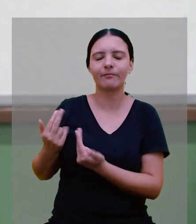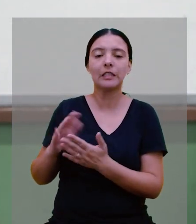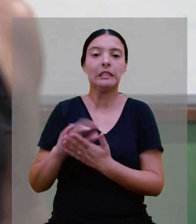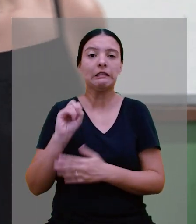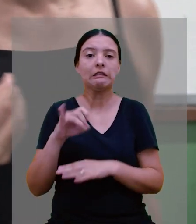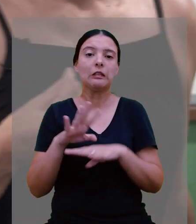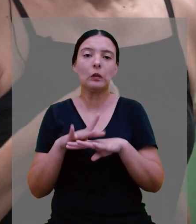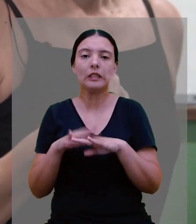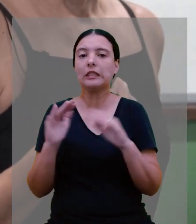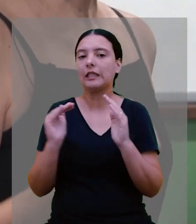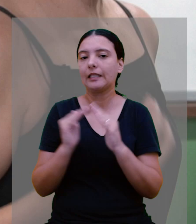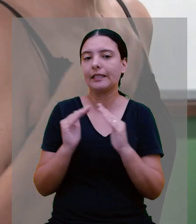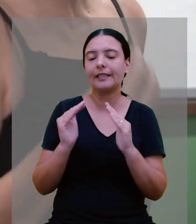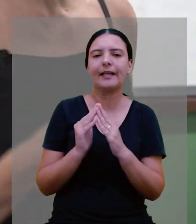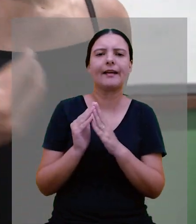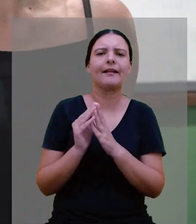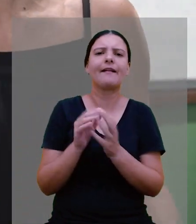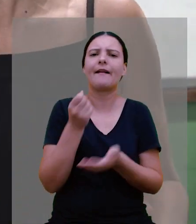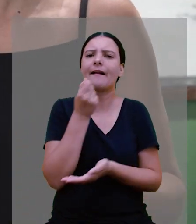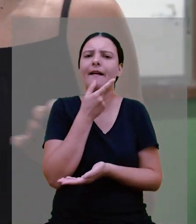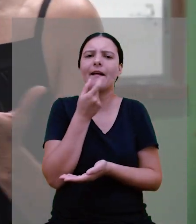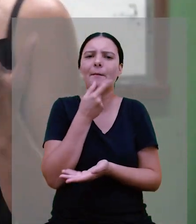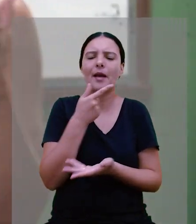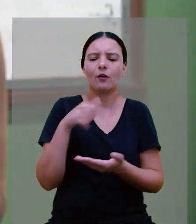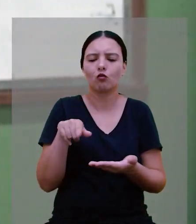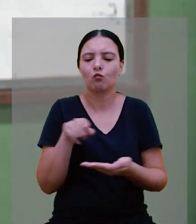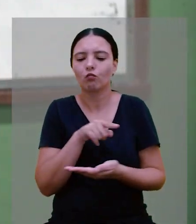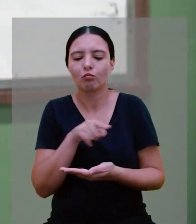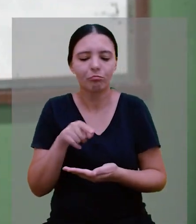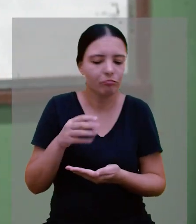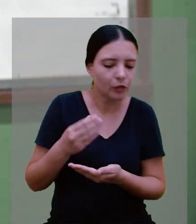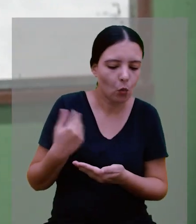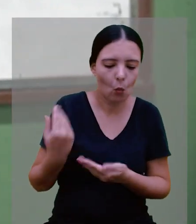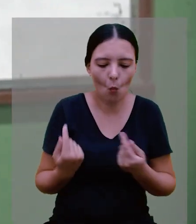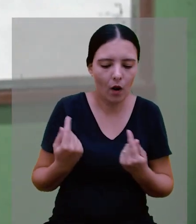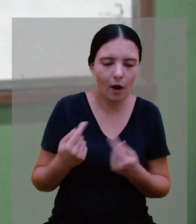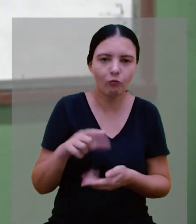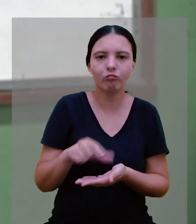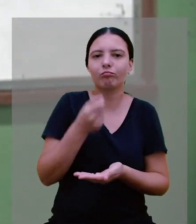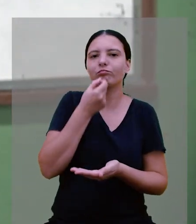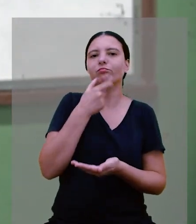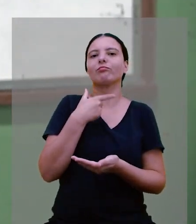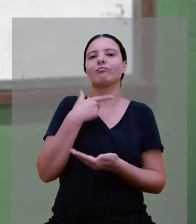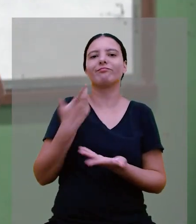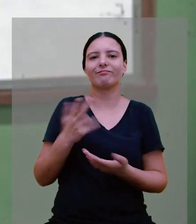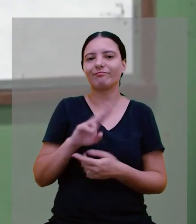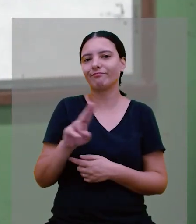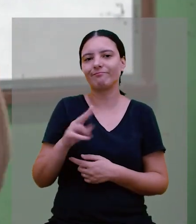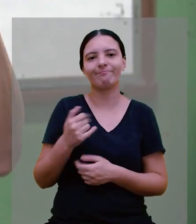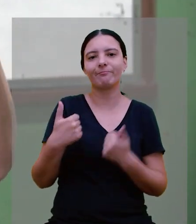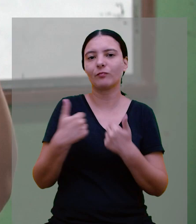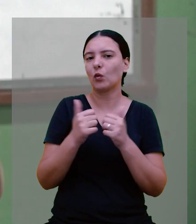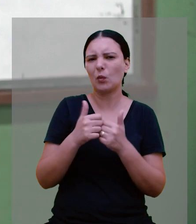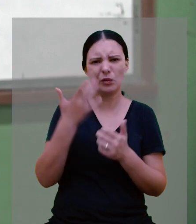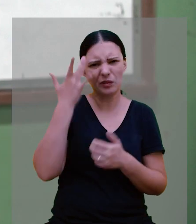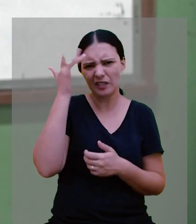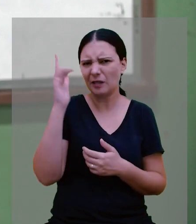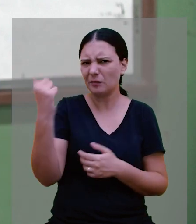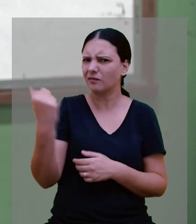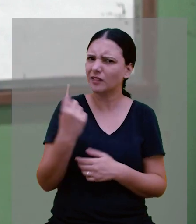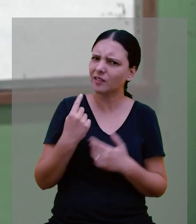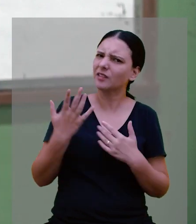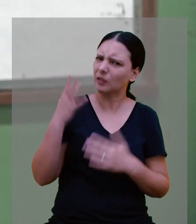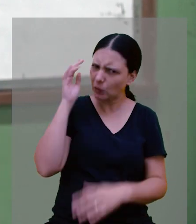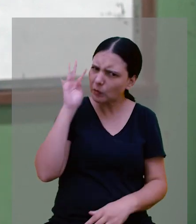casa, ela não sabe pegar o remédio que está na caixinha de remédio e tomar. Ela não sabe olhar o ônibus que vem. Vocês conseguem imaginar o que é